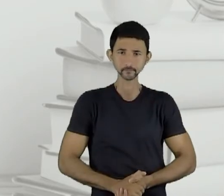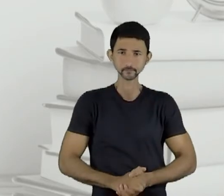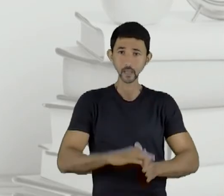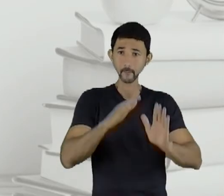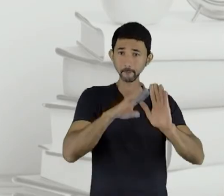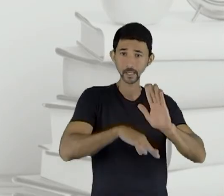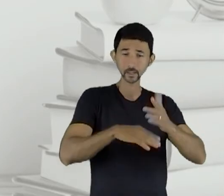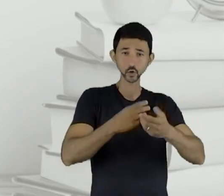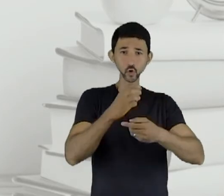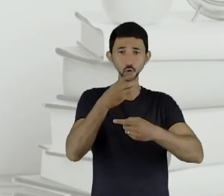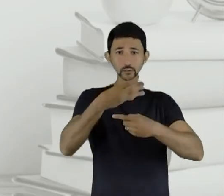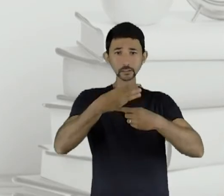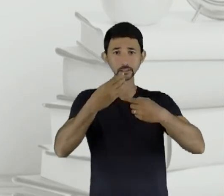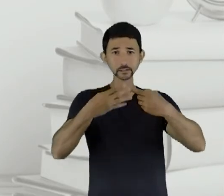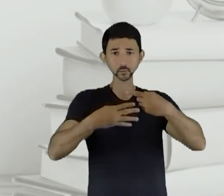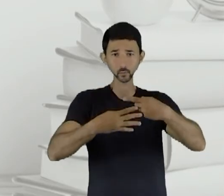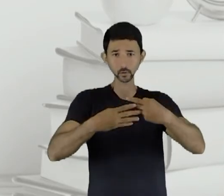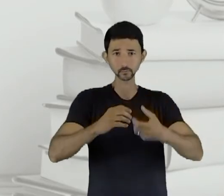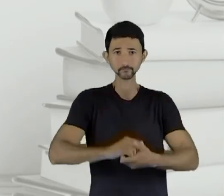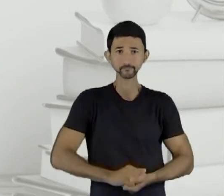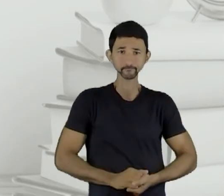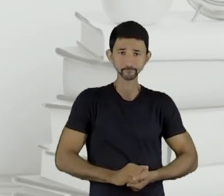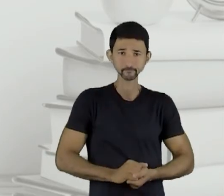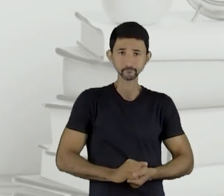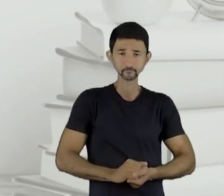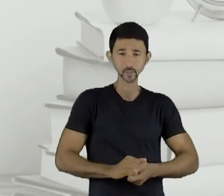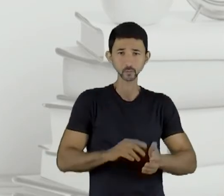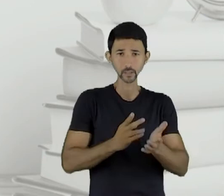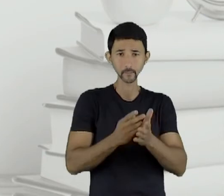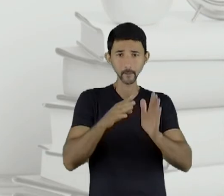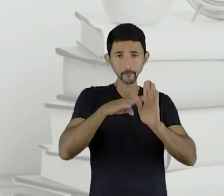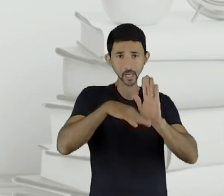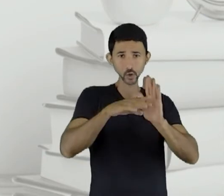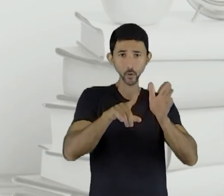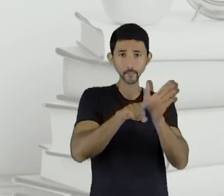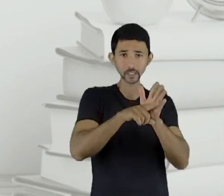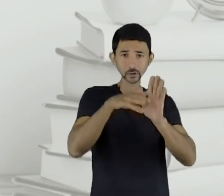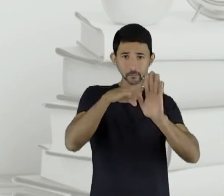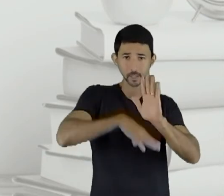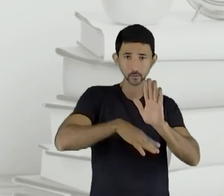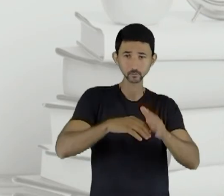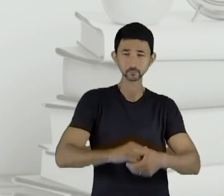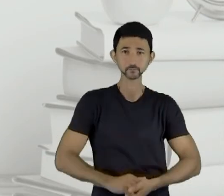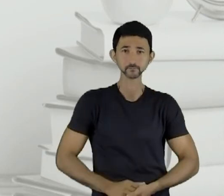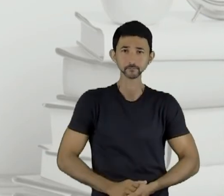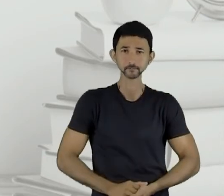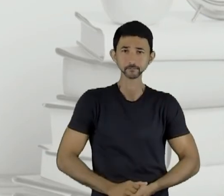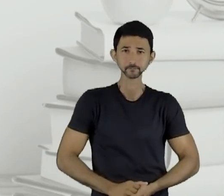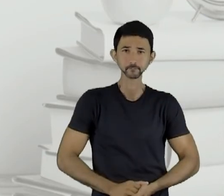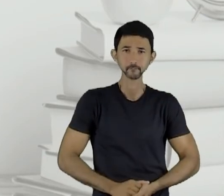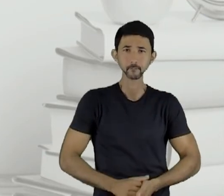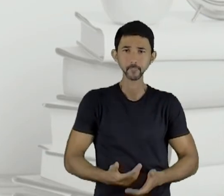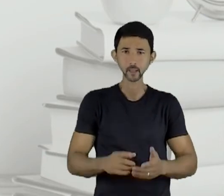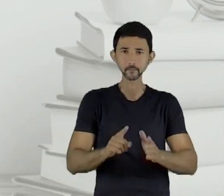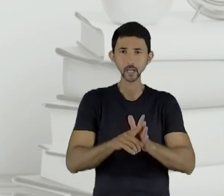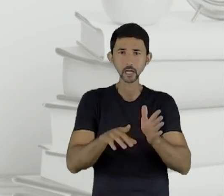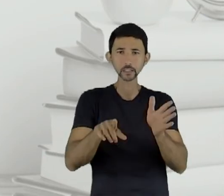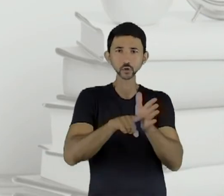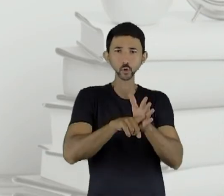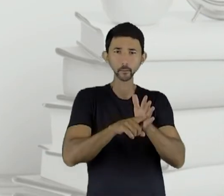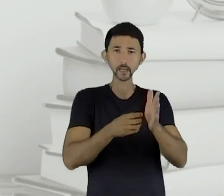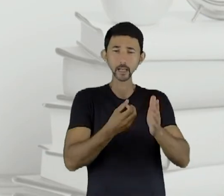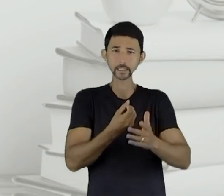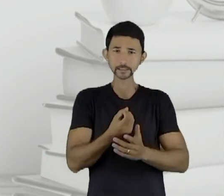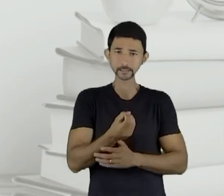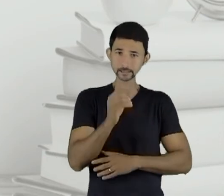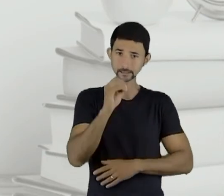à esquerda, na reta numérica, é sempre menor que todo número à direita da mesma. Todo número racional negativo é menor